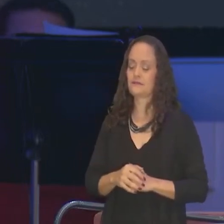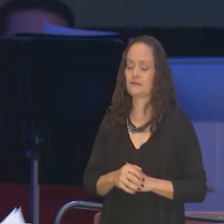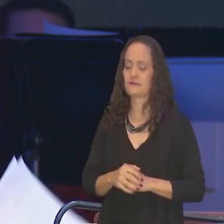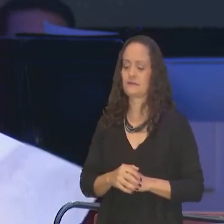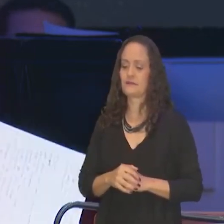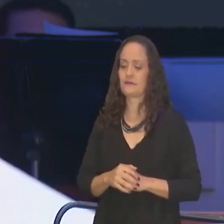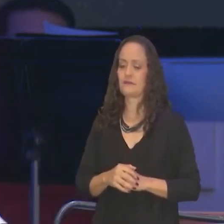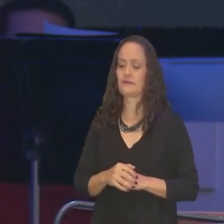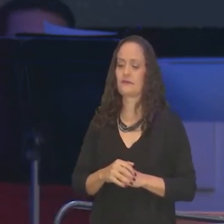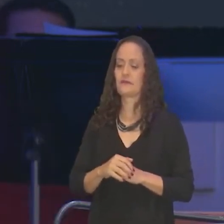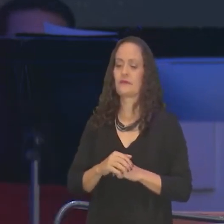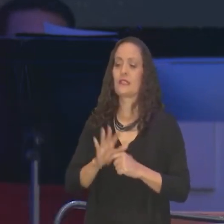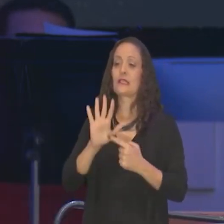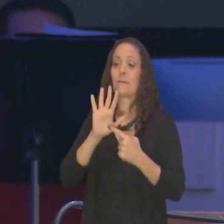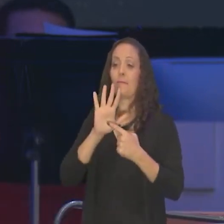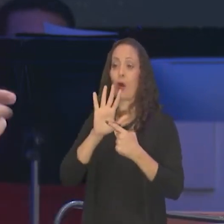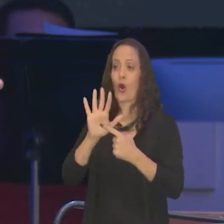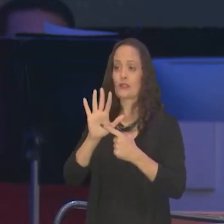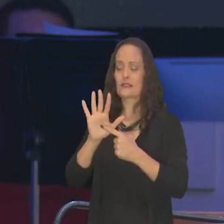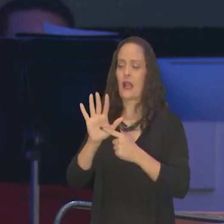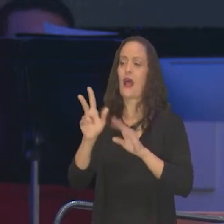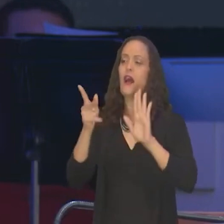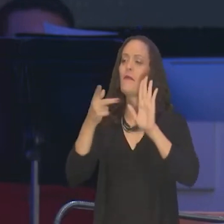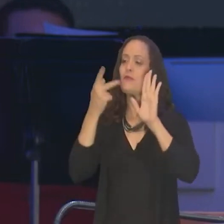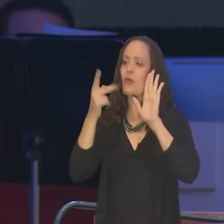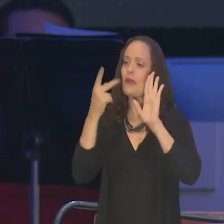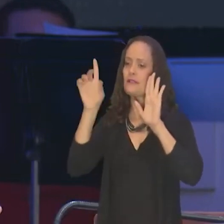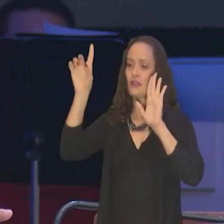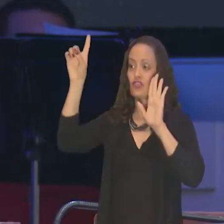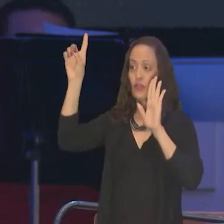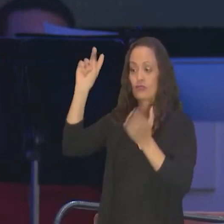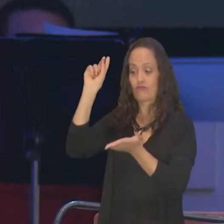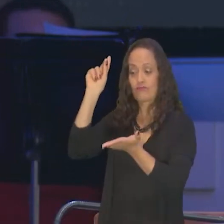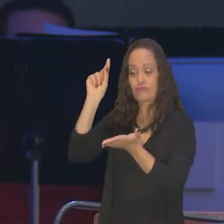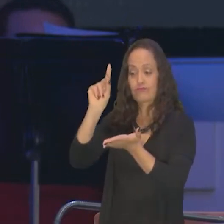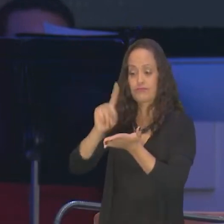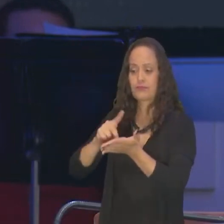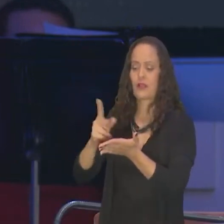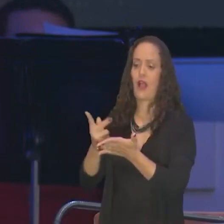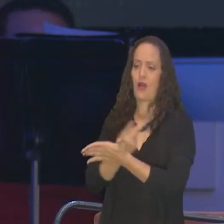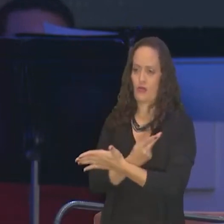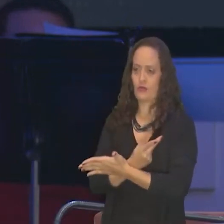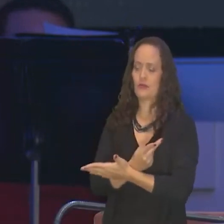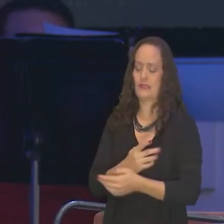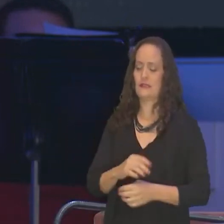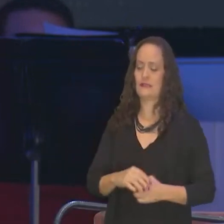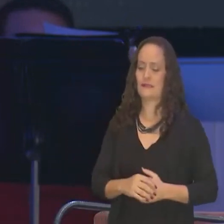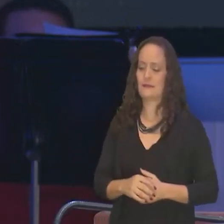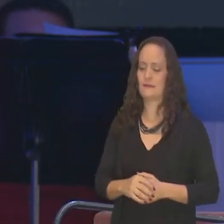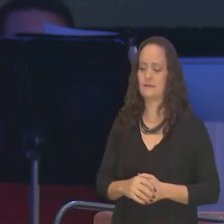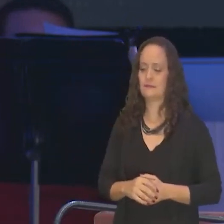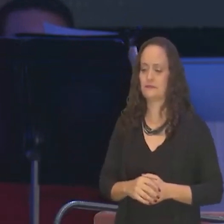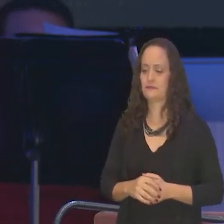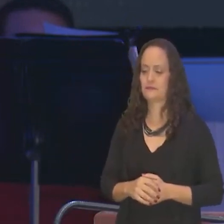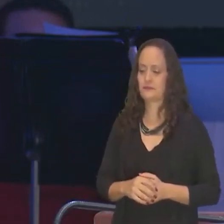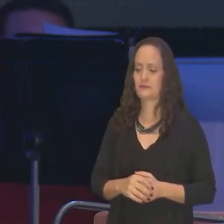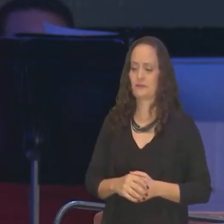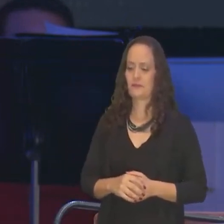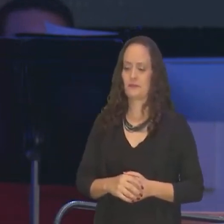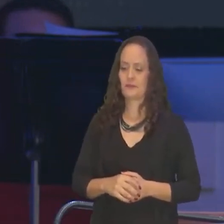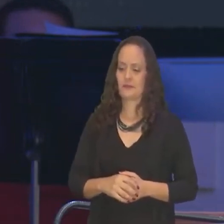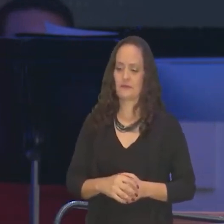da profecia sendo cumprida. Pode voltar aqui, por favor, irmã, para que a gente perceba os textos que foram colocados